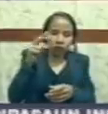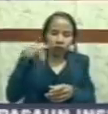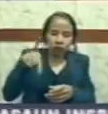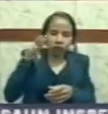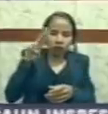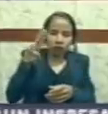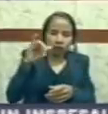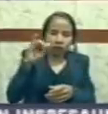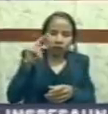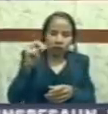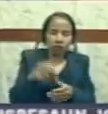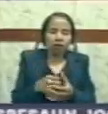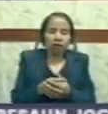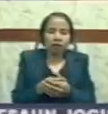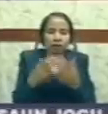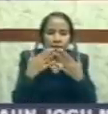presidente.